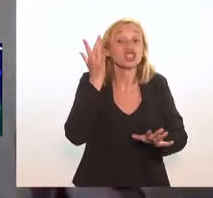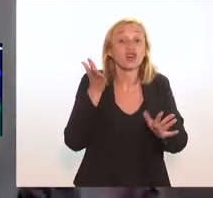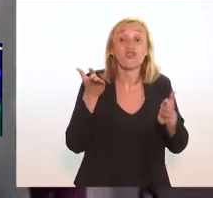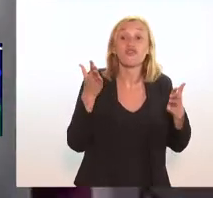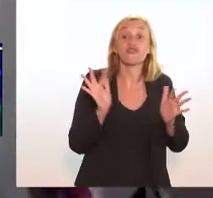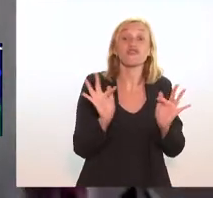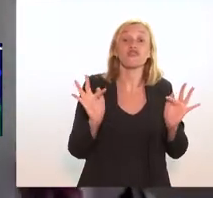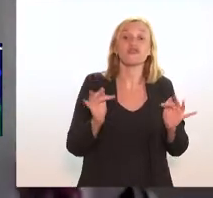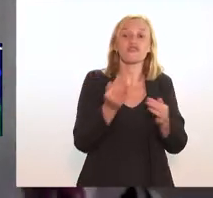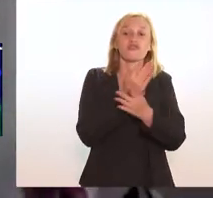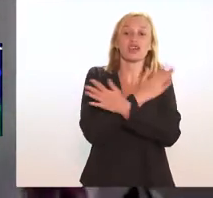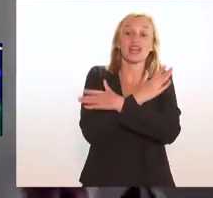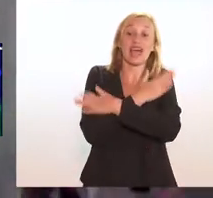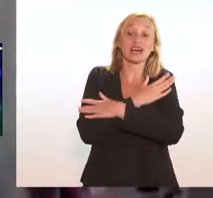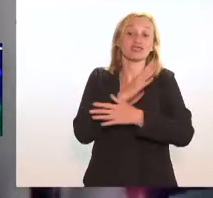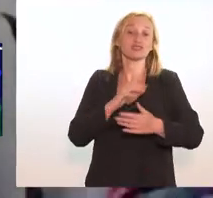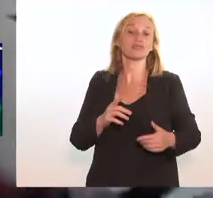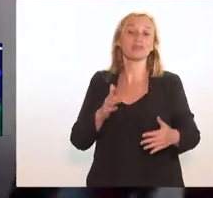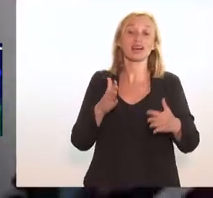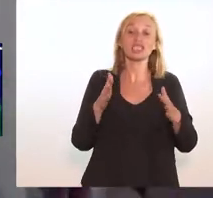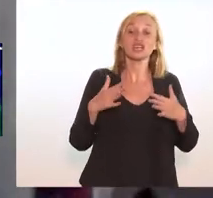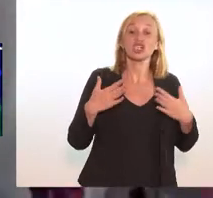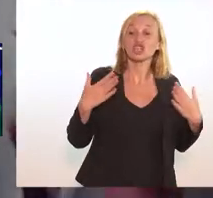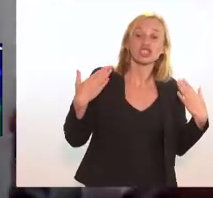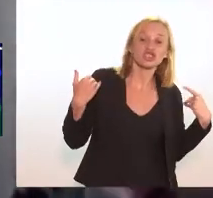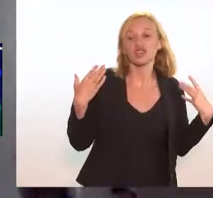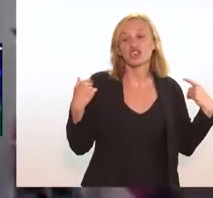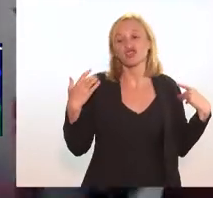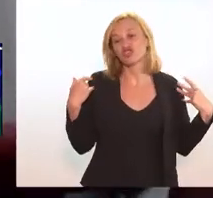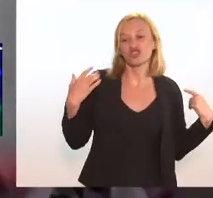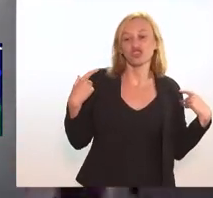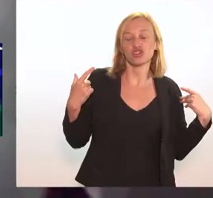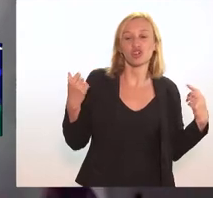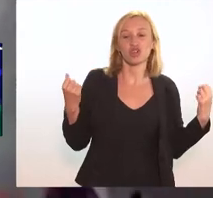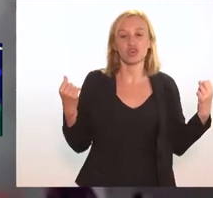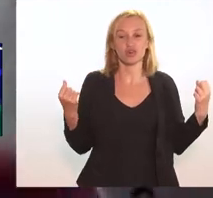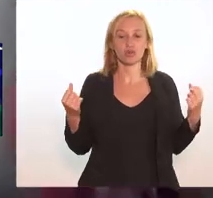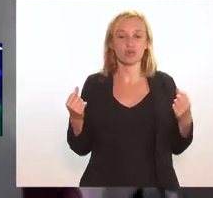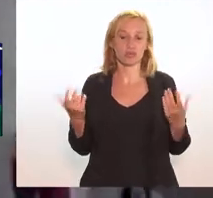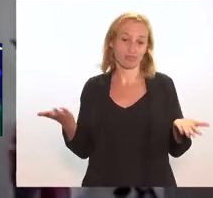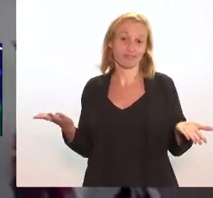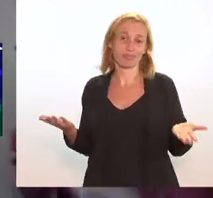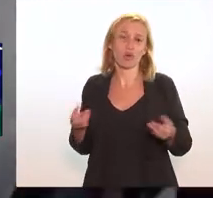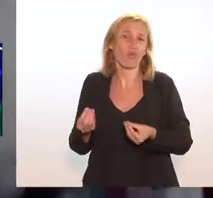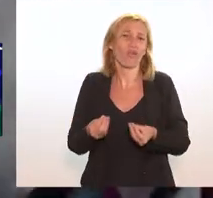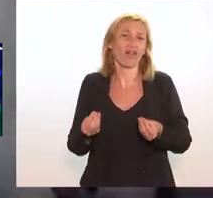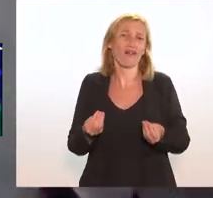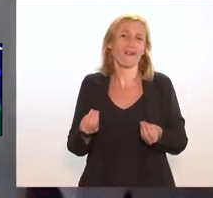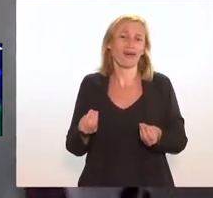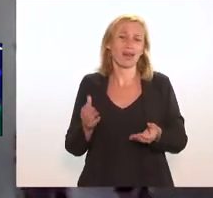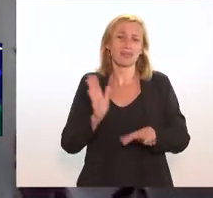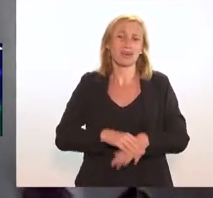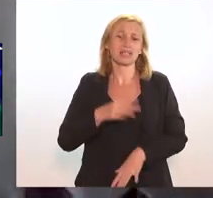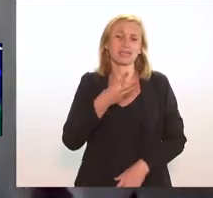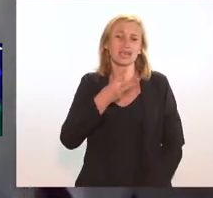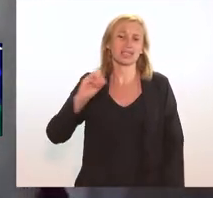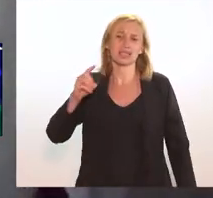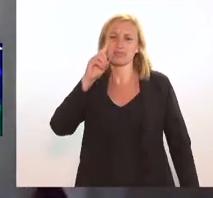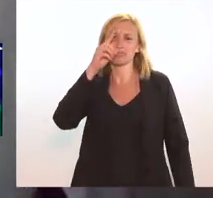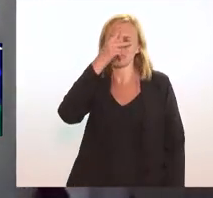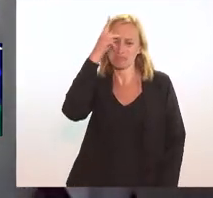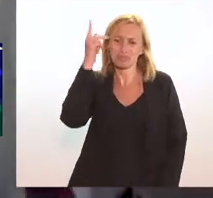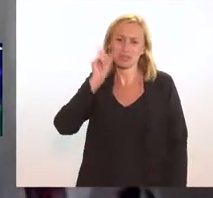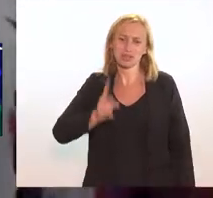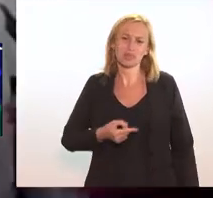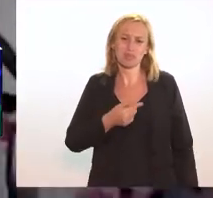feriadão, entendeu? E que elas vão curtir. Curtir o quê? Essas pessoas estão morrendo. Mais de 300 mil pessoas já morreram no nosso